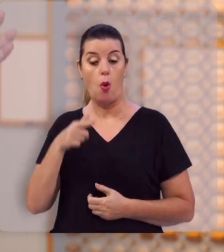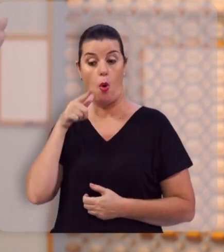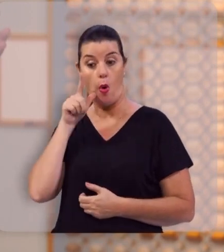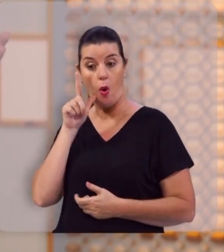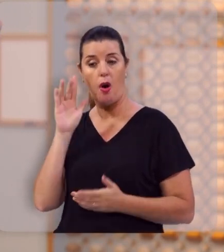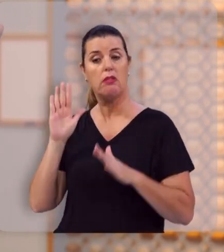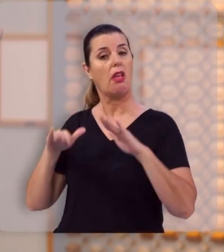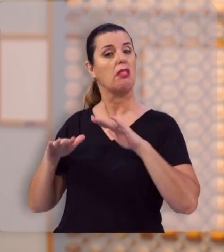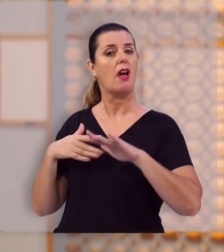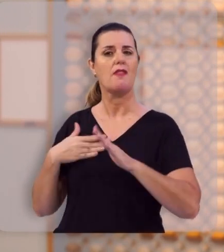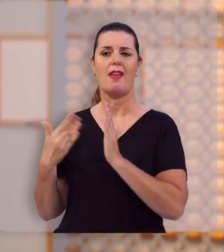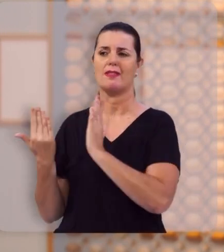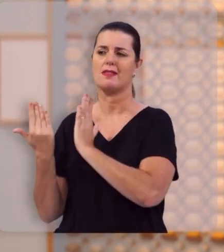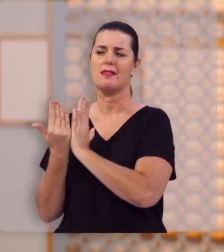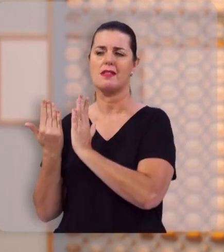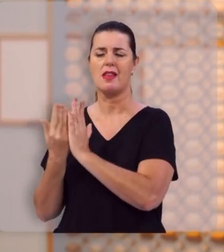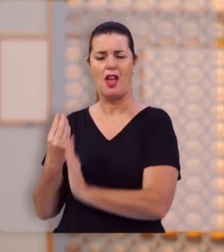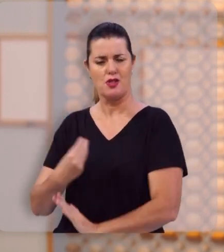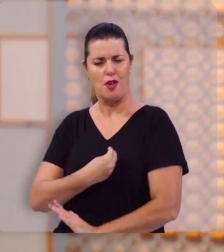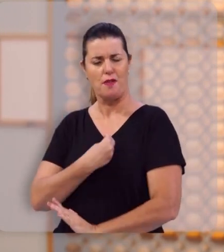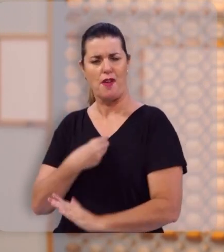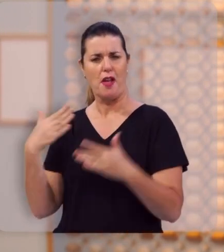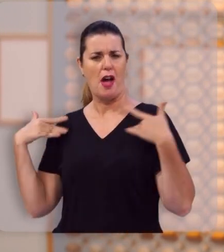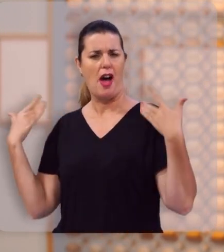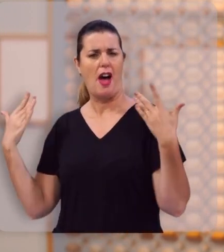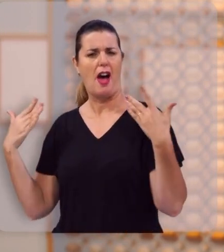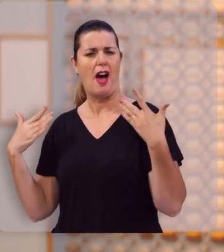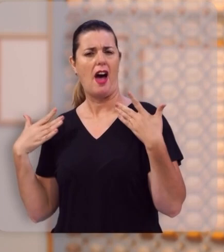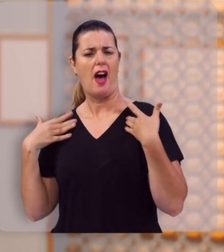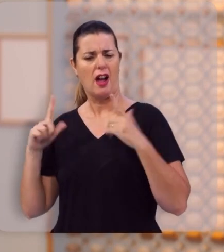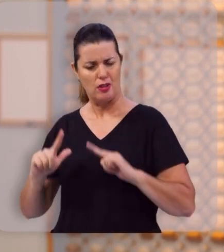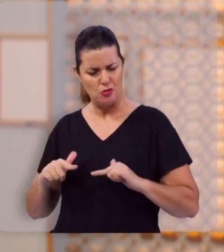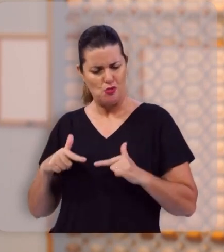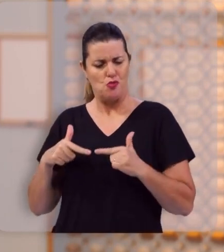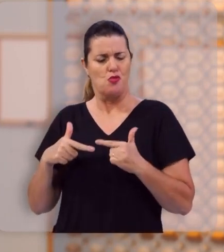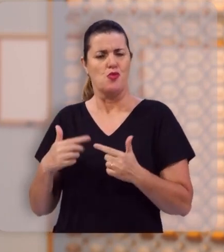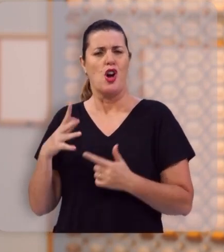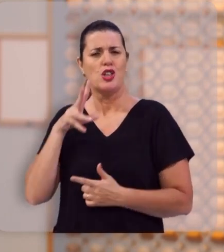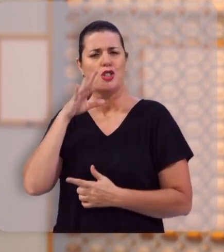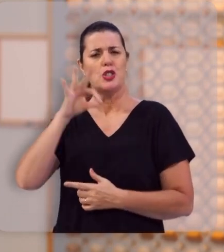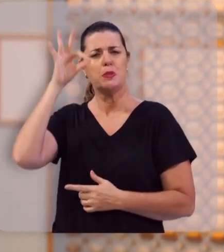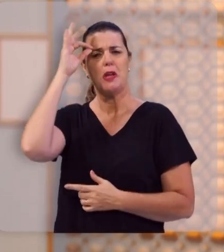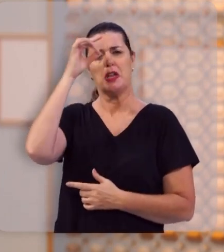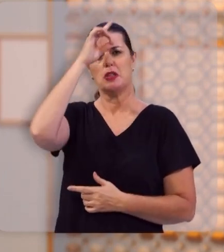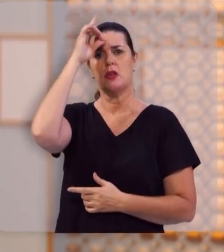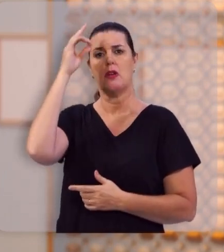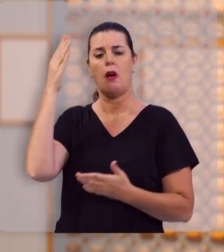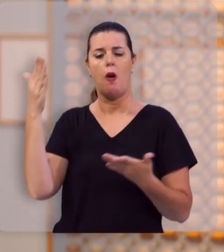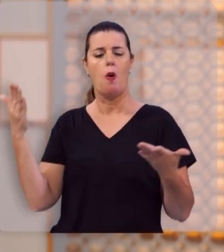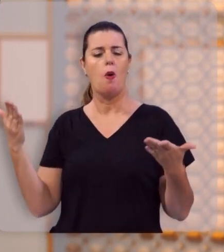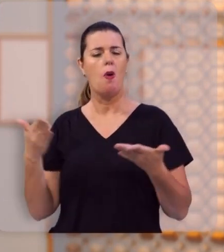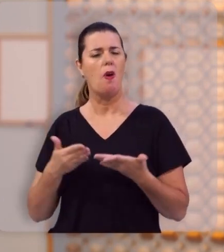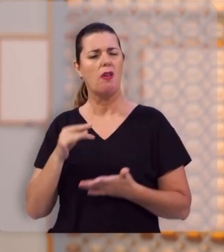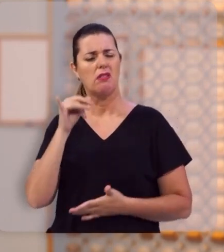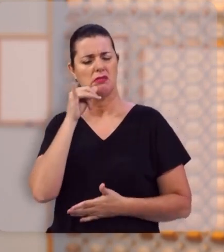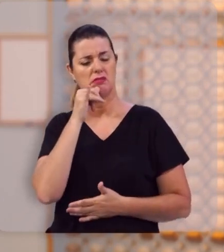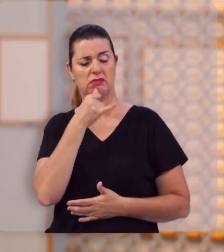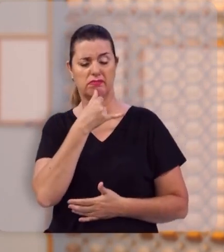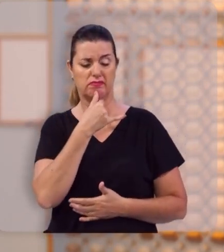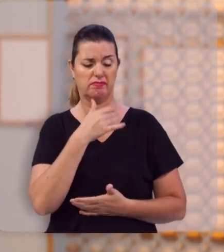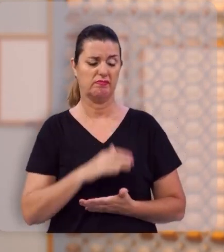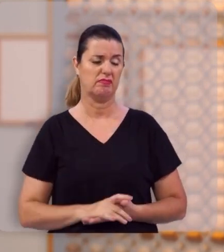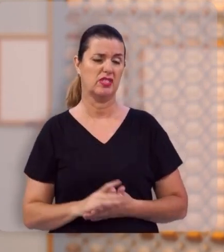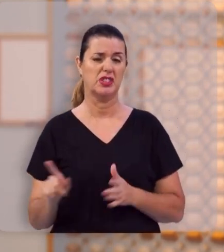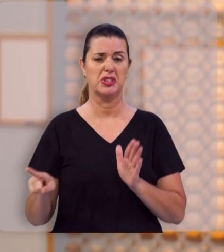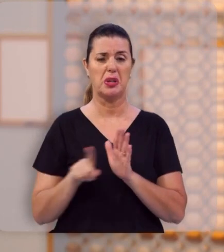Ontem talvez você foi um crente vivo, alegre, entusiasmado, cheio do Espírito Santo. Quem sabe hoje você está desanimado,